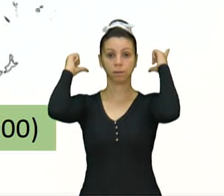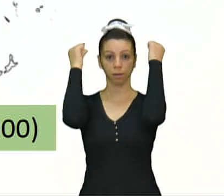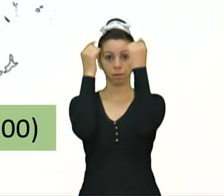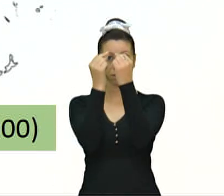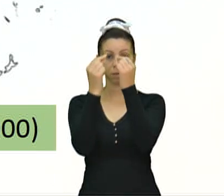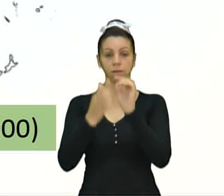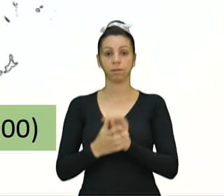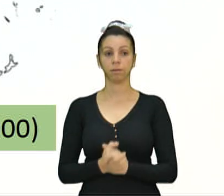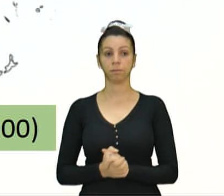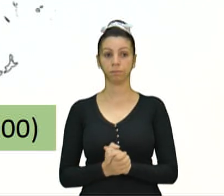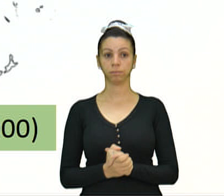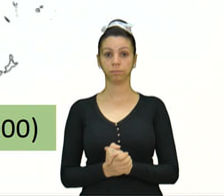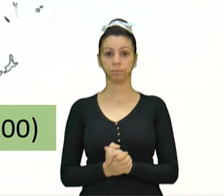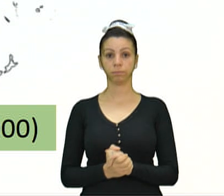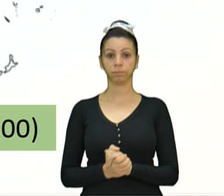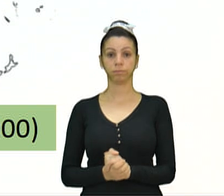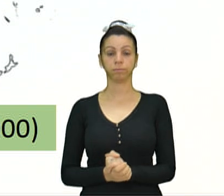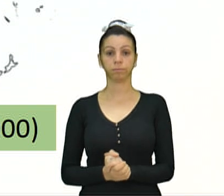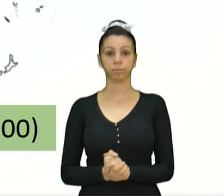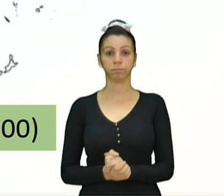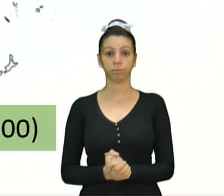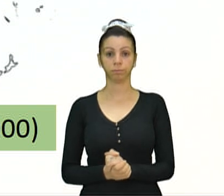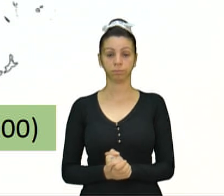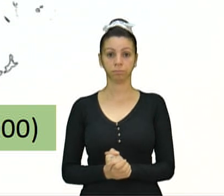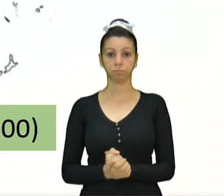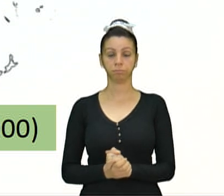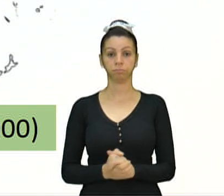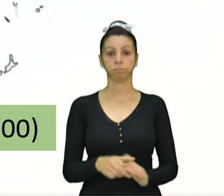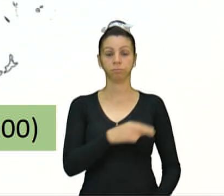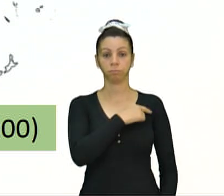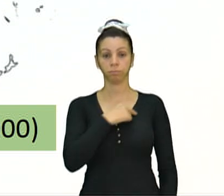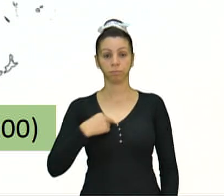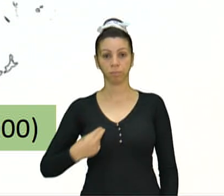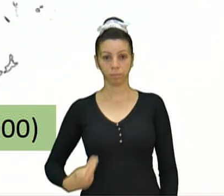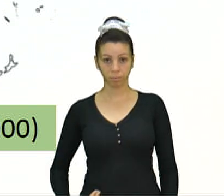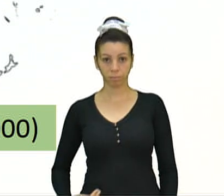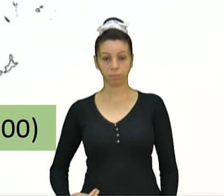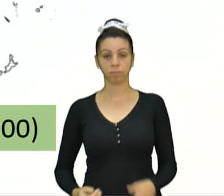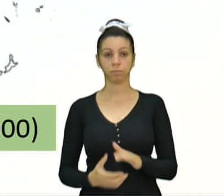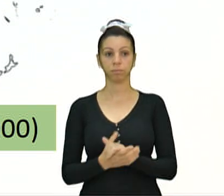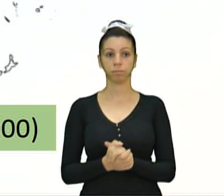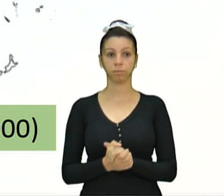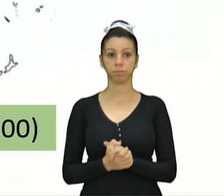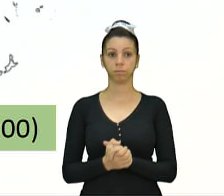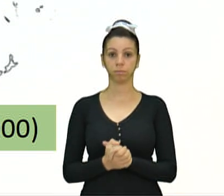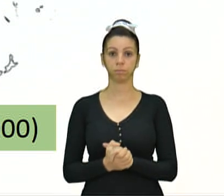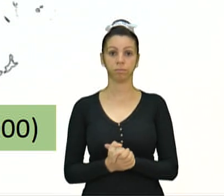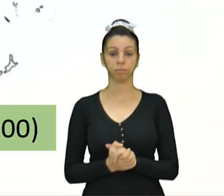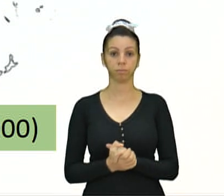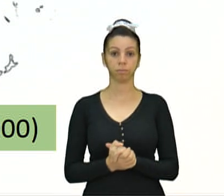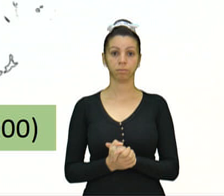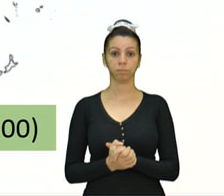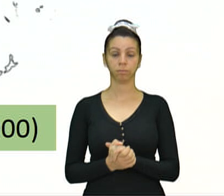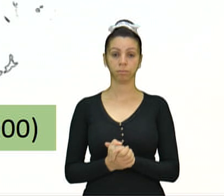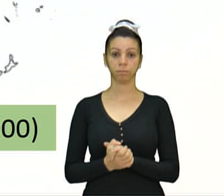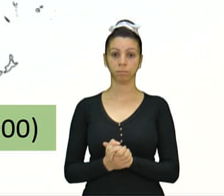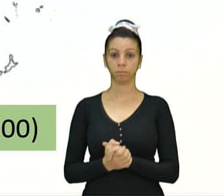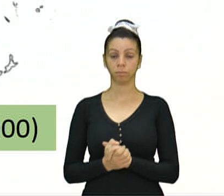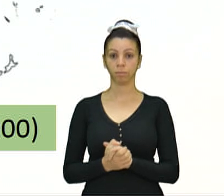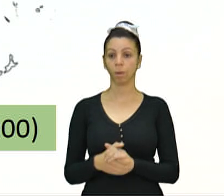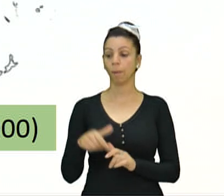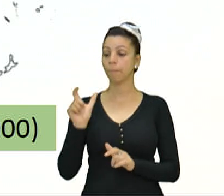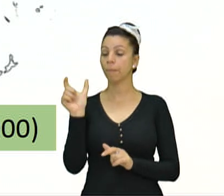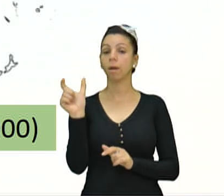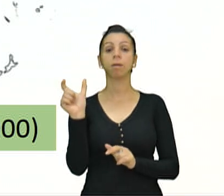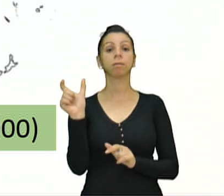Beijing, 2008, lá na China, né? Em Pequim. Então, se eu não me engano, de todas as palavras que vão